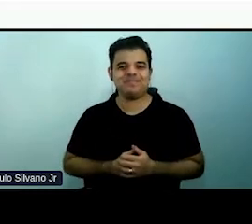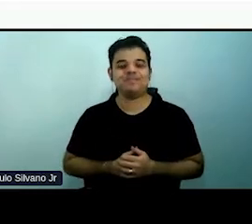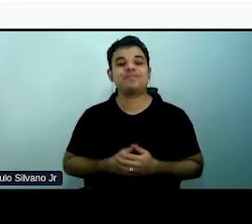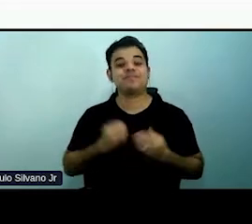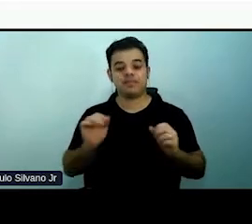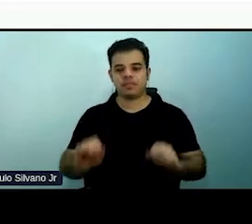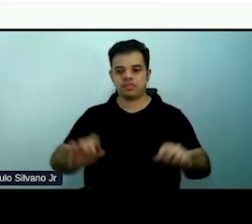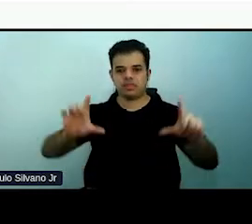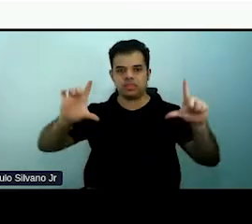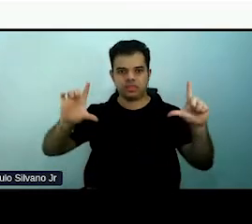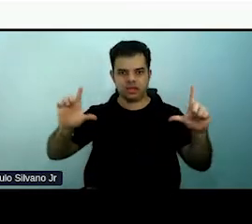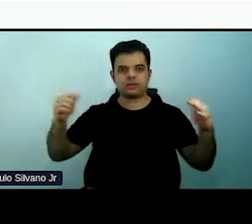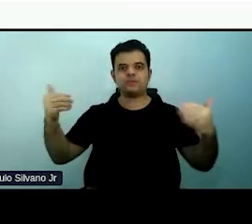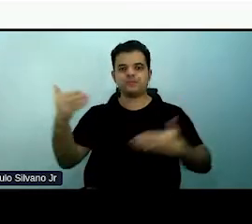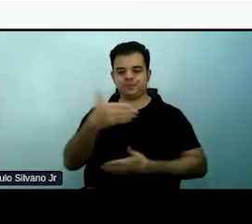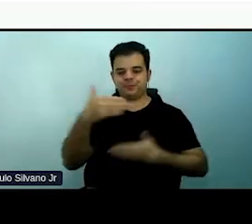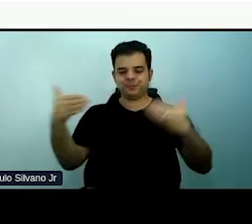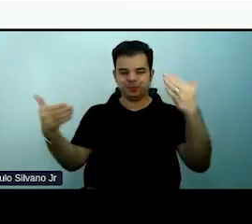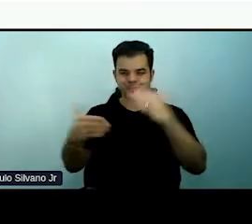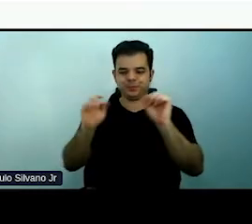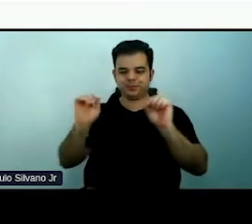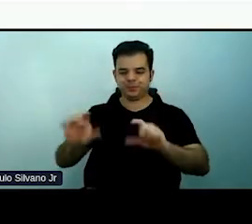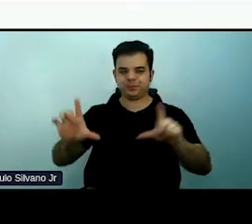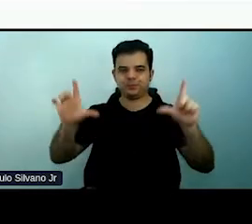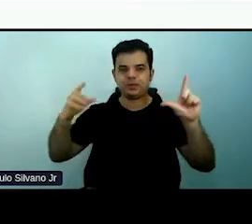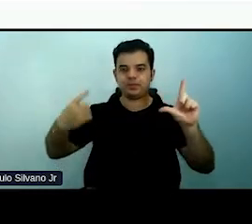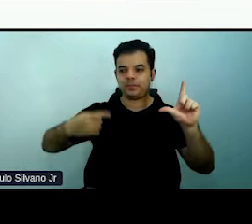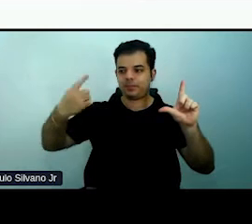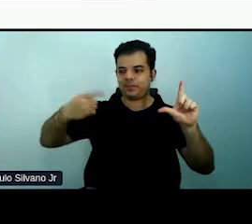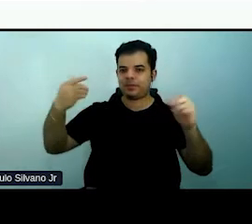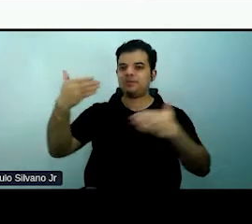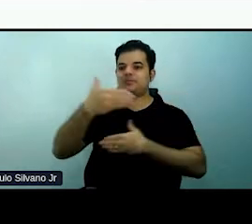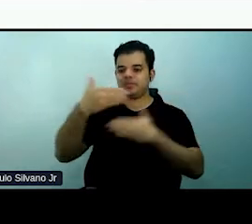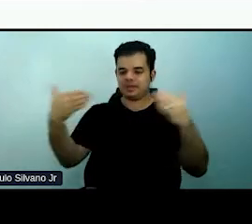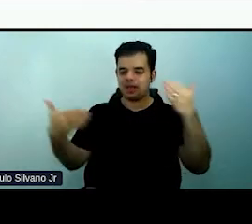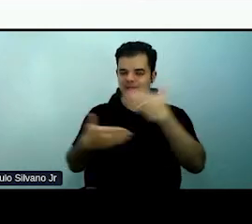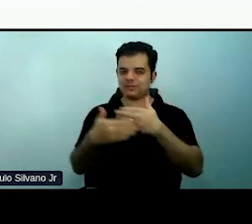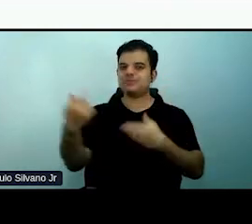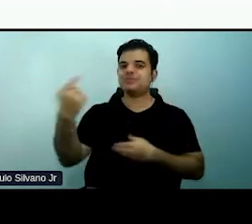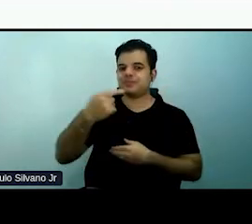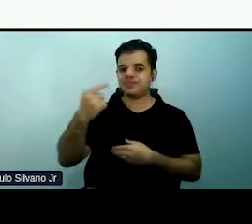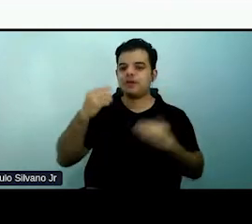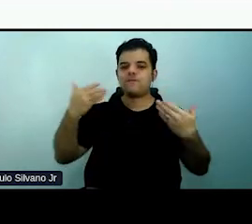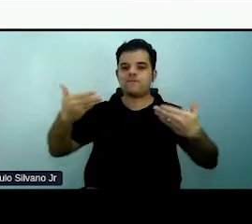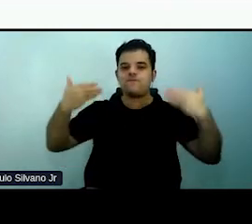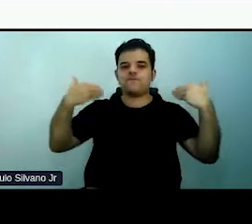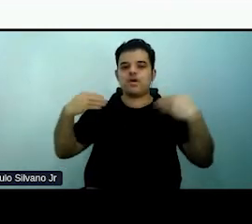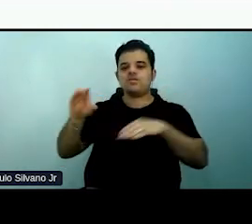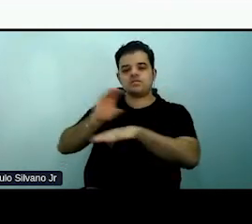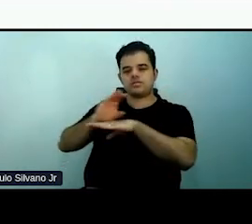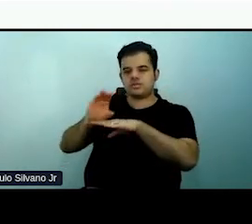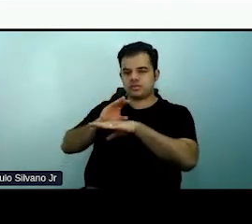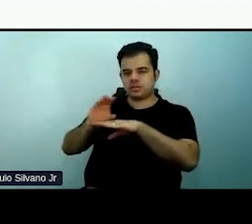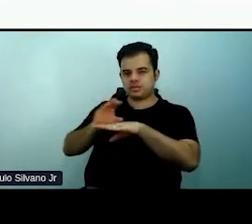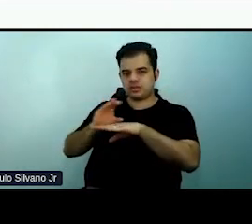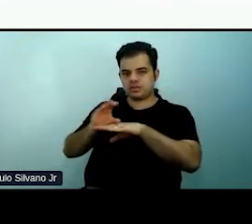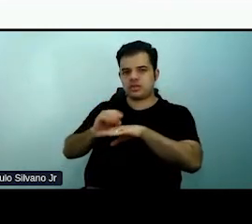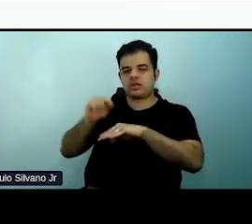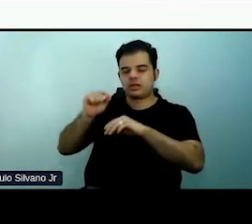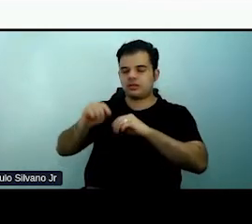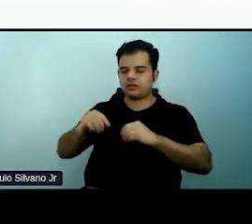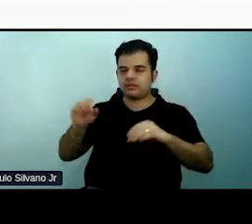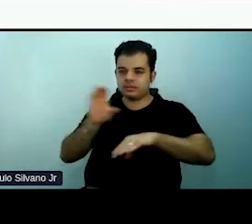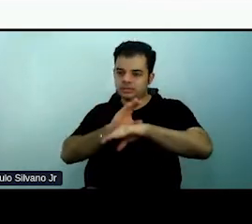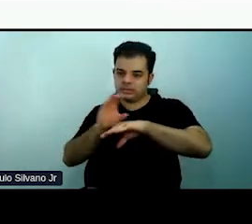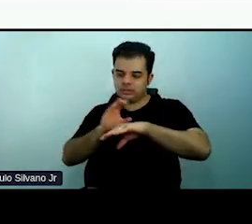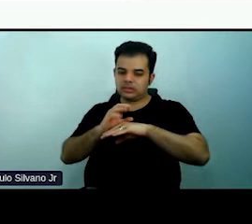Na tela de vocês agora, tá, pessoal? Está o primeiro slide do nosso onboarding. Ele é um slide com fundo cinza. As cores majoritárias dele aqui, cinza e